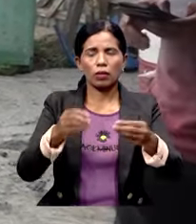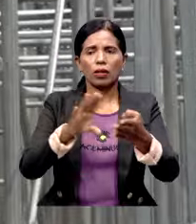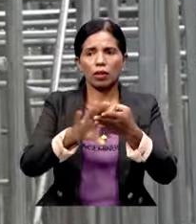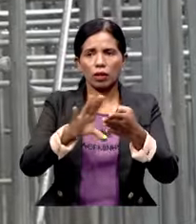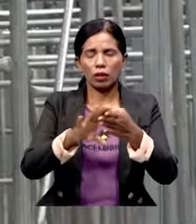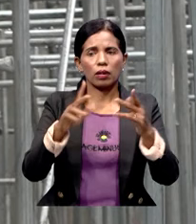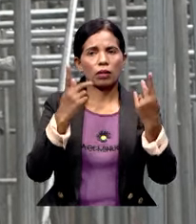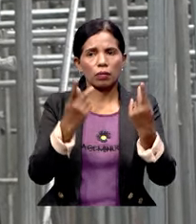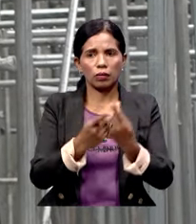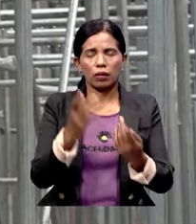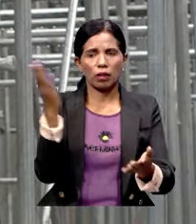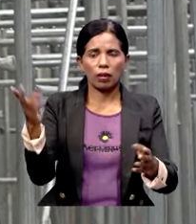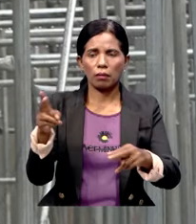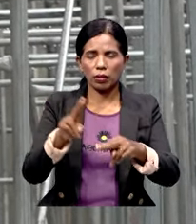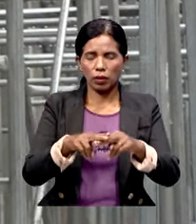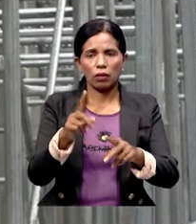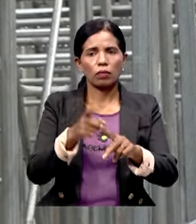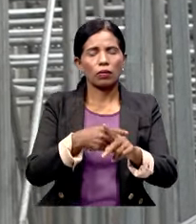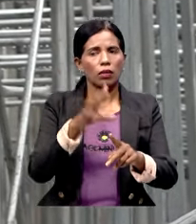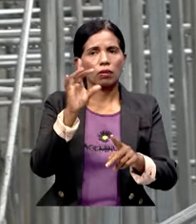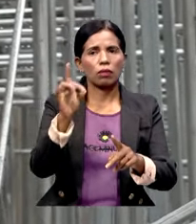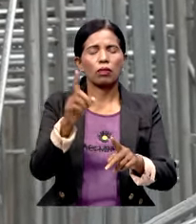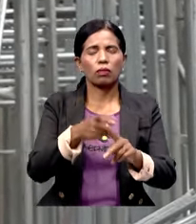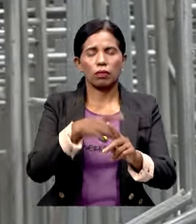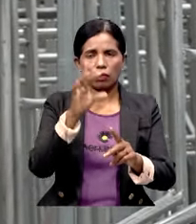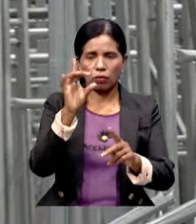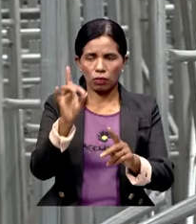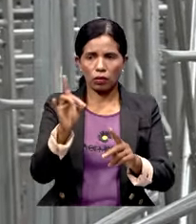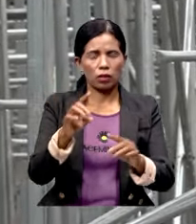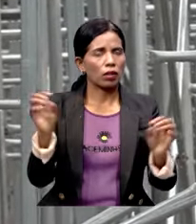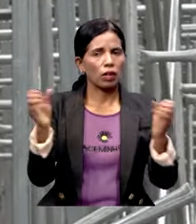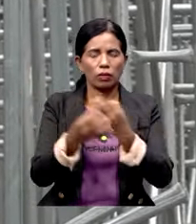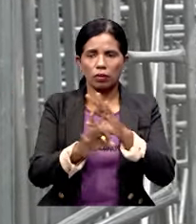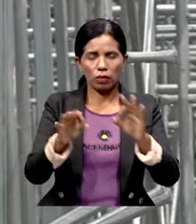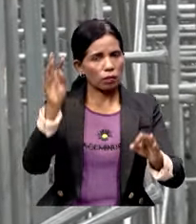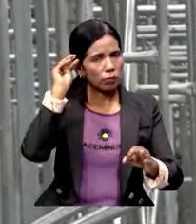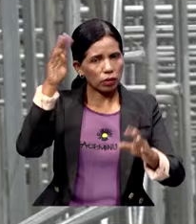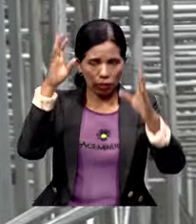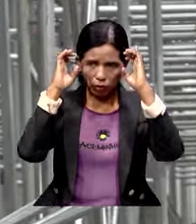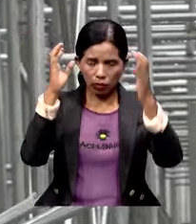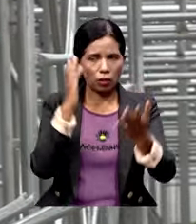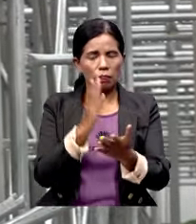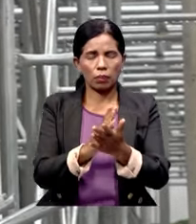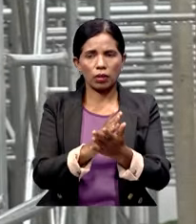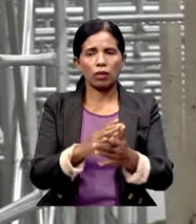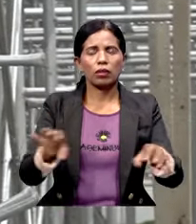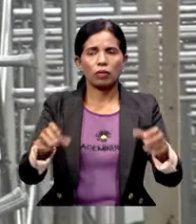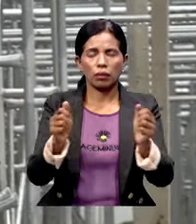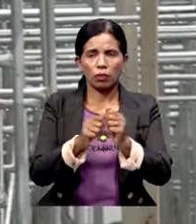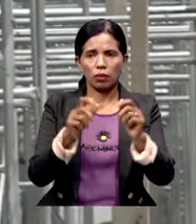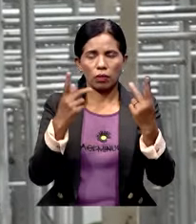ba companhia estende tamba fulan walu, banhira iha fulan walu ne maklare mata, ministério educação se para contrato no